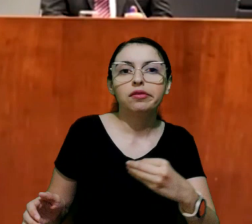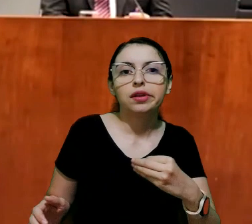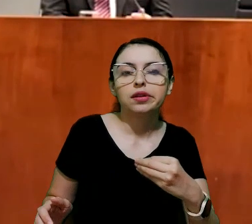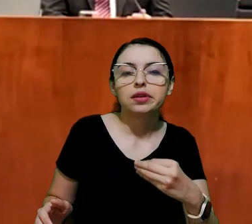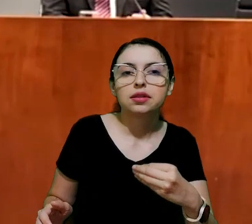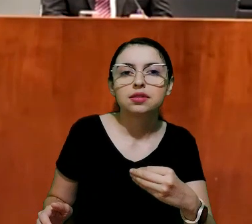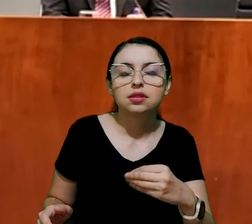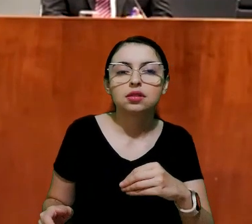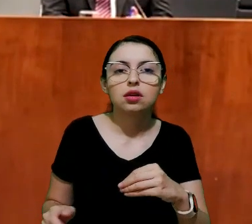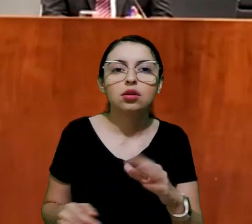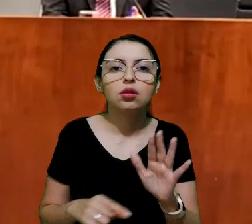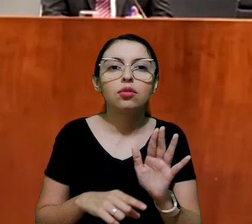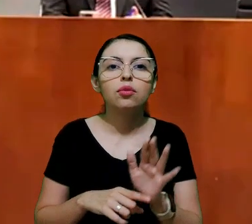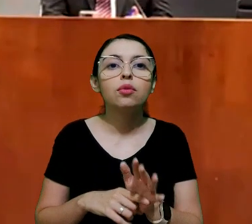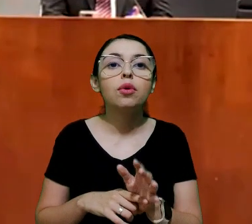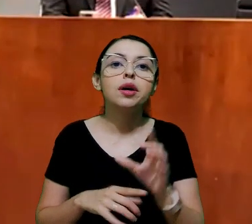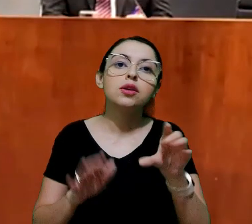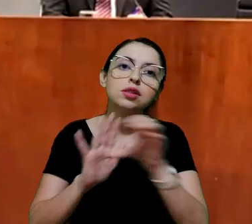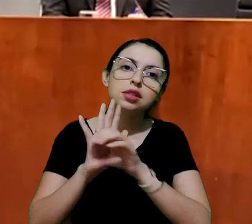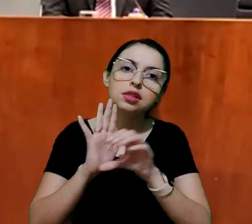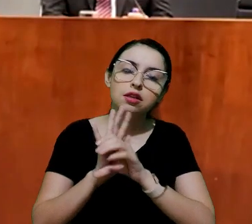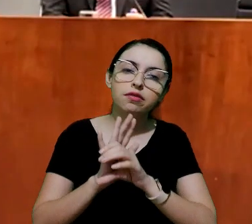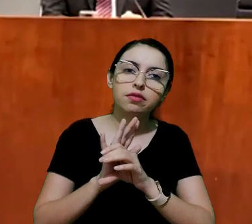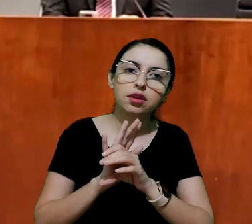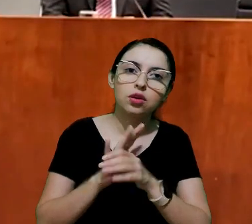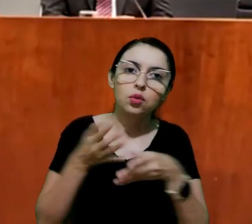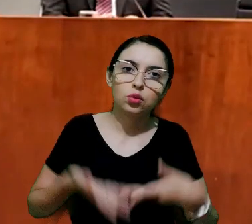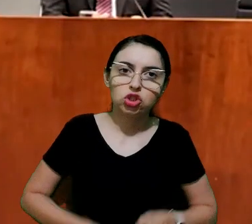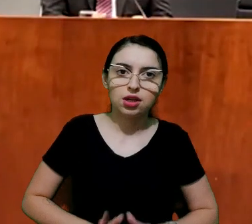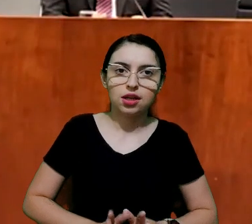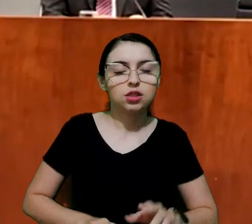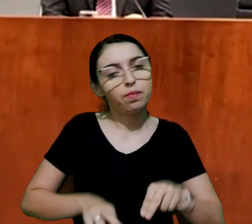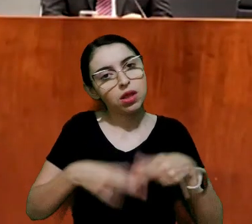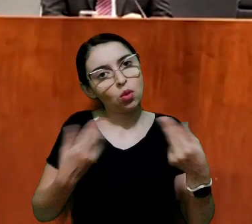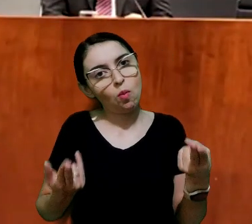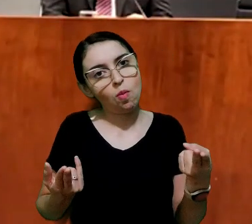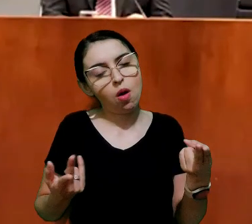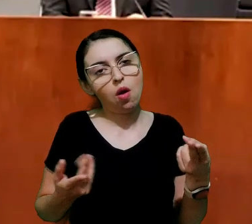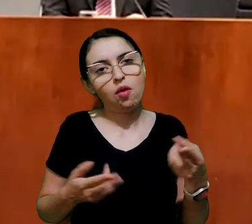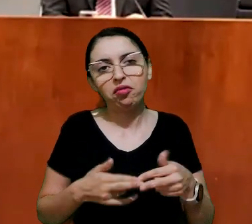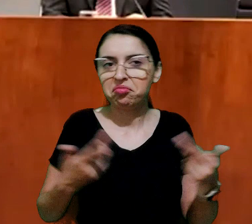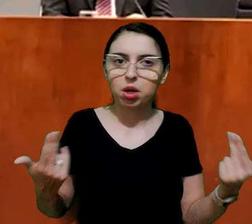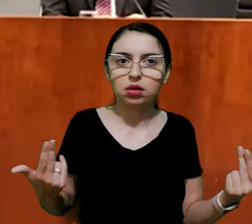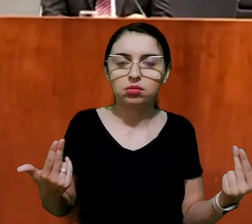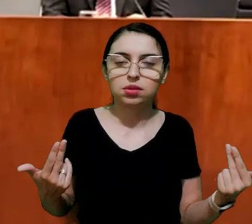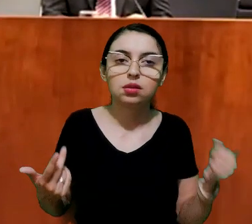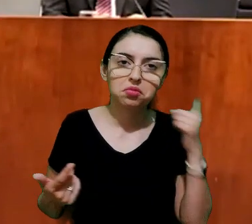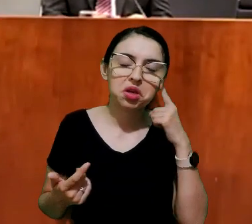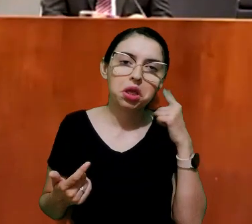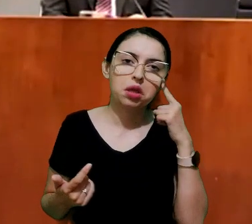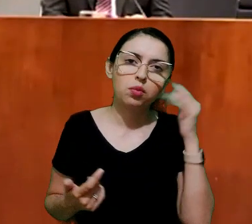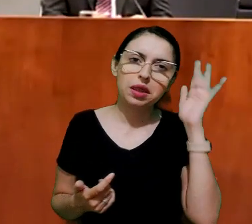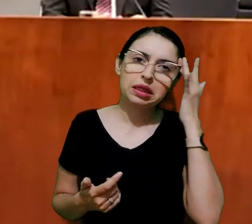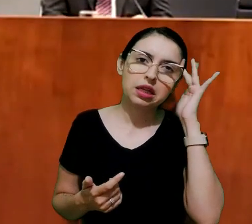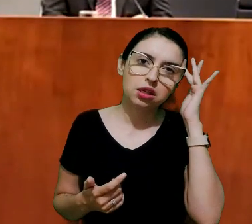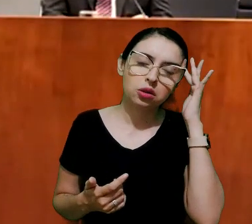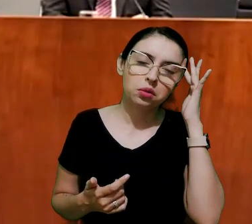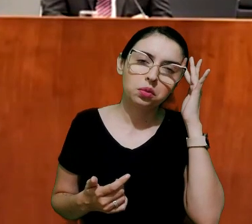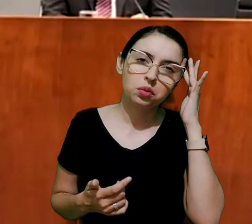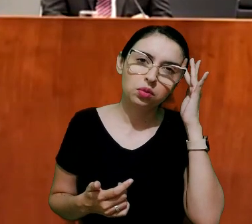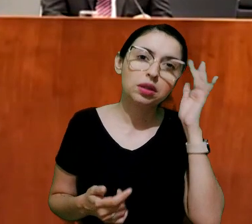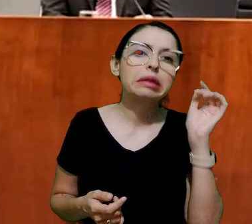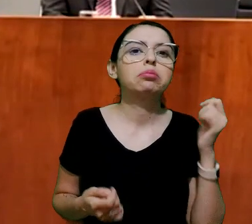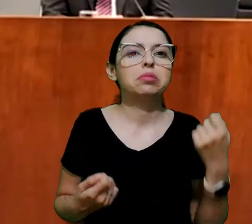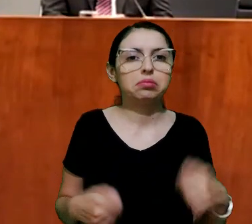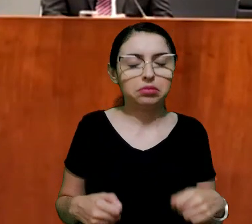se dá de forma civil, biológica ou por outra causa. Eu acredito, assim, sinceramente, que